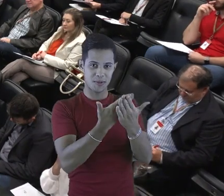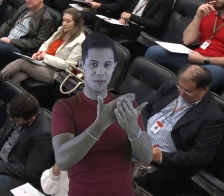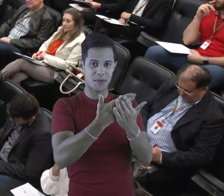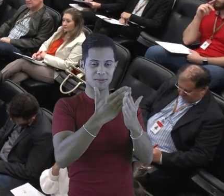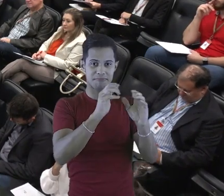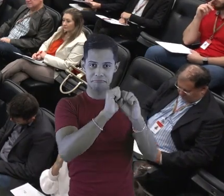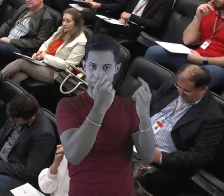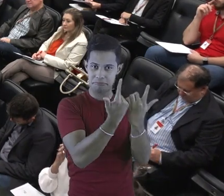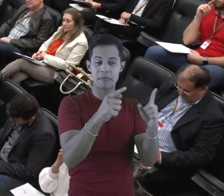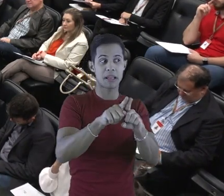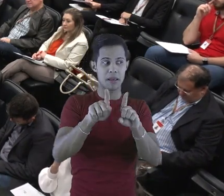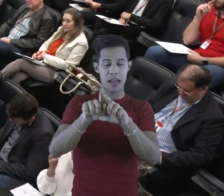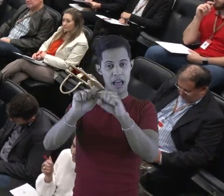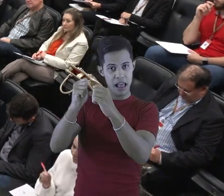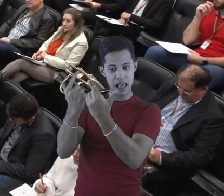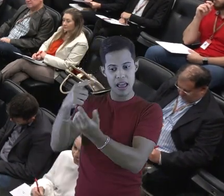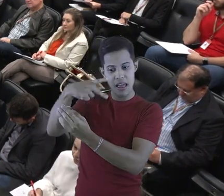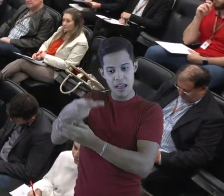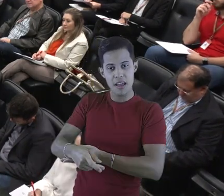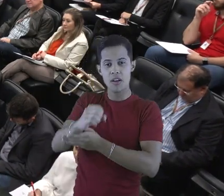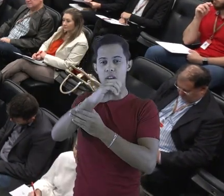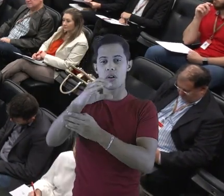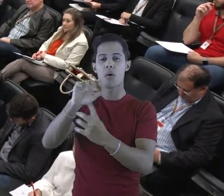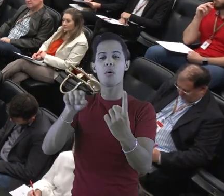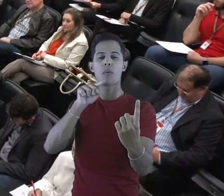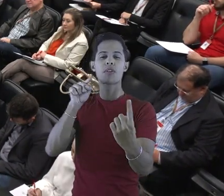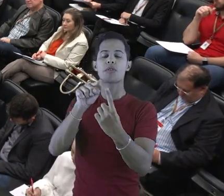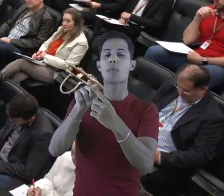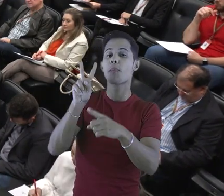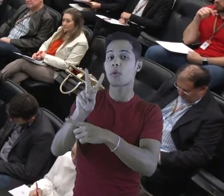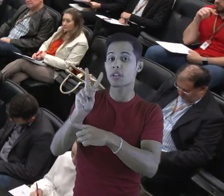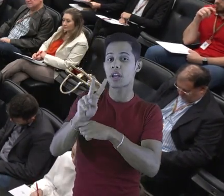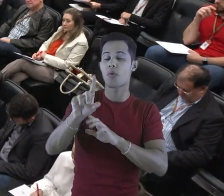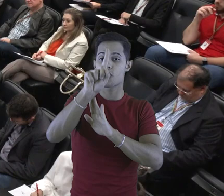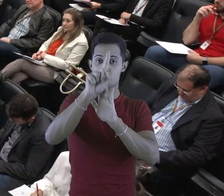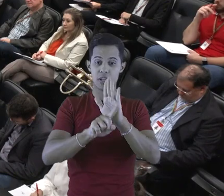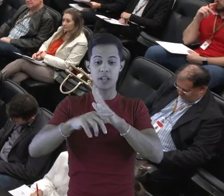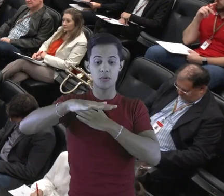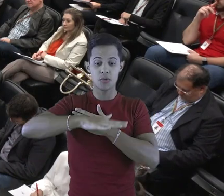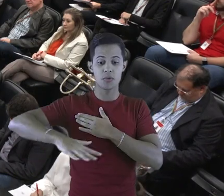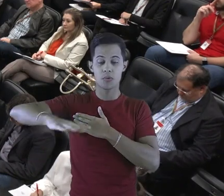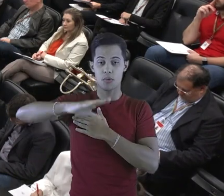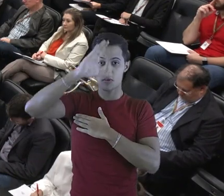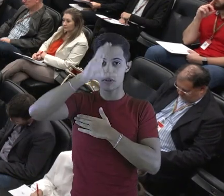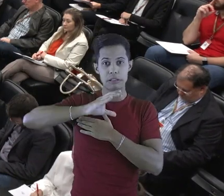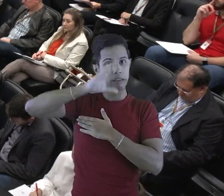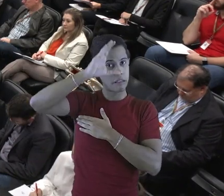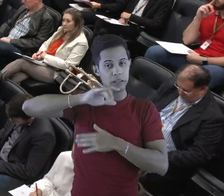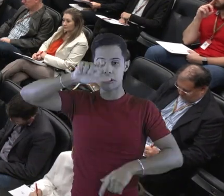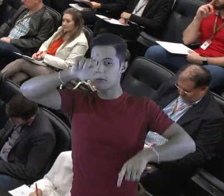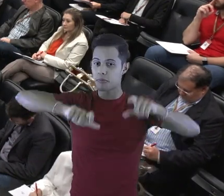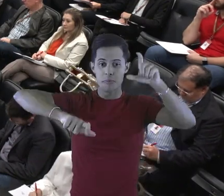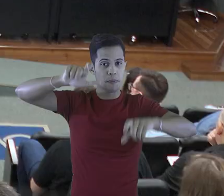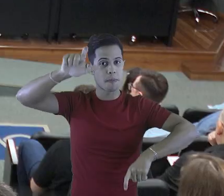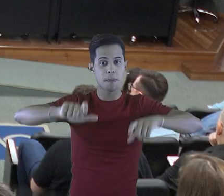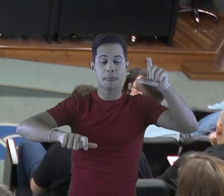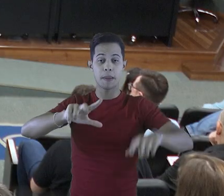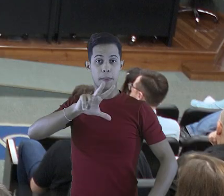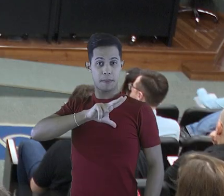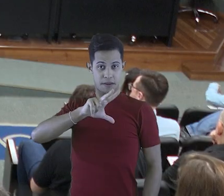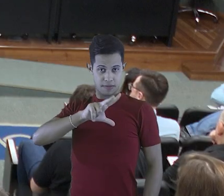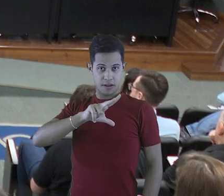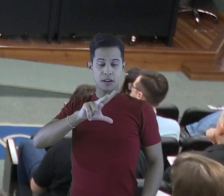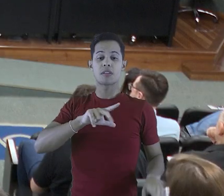Catarina, com o objetivo de proteger os direitos fundamentais do cidadão, notadamente os de privacidade e de livre